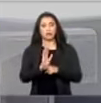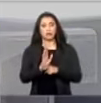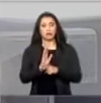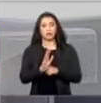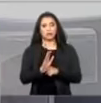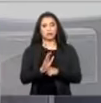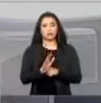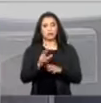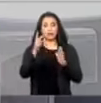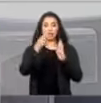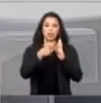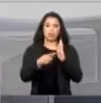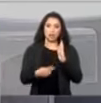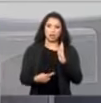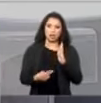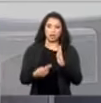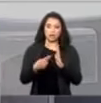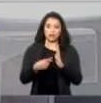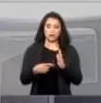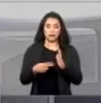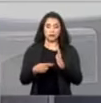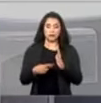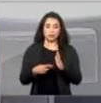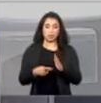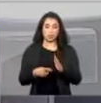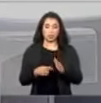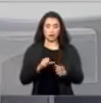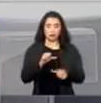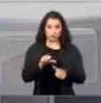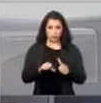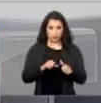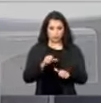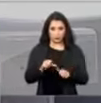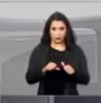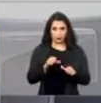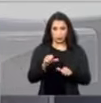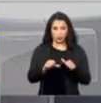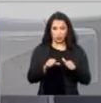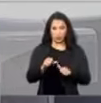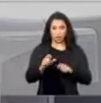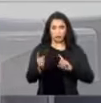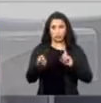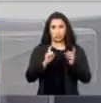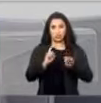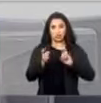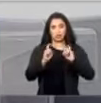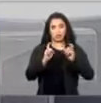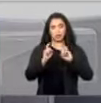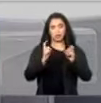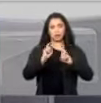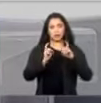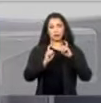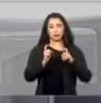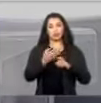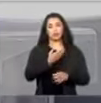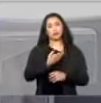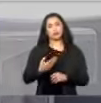Audiovisual, alterações que se referem a ações administrativas de governo,